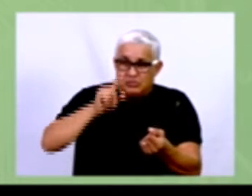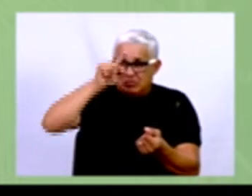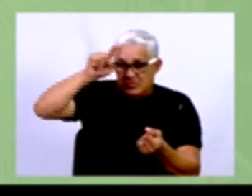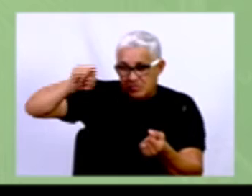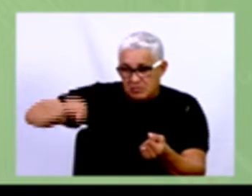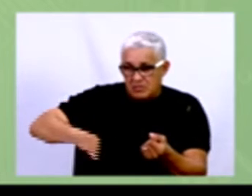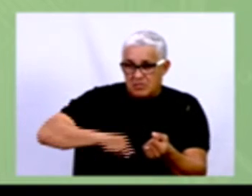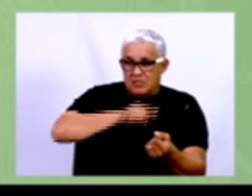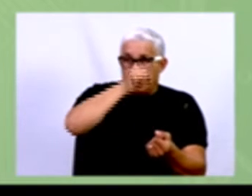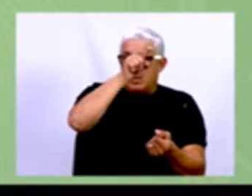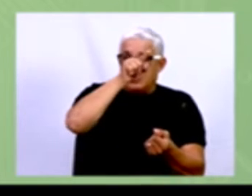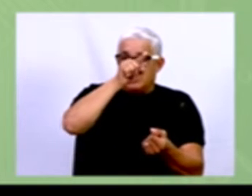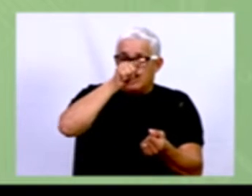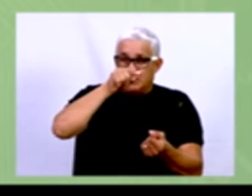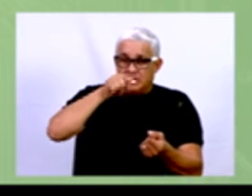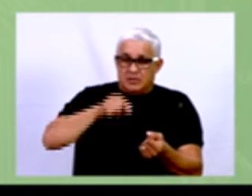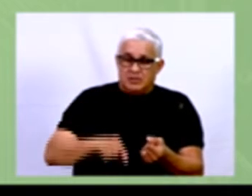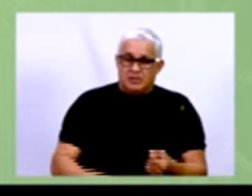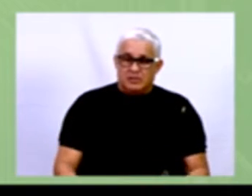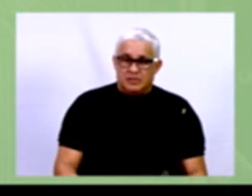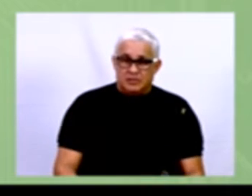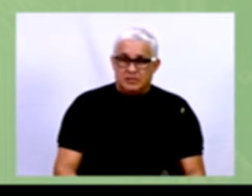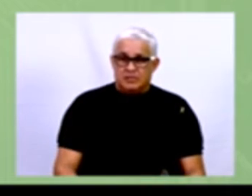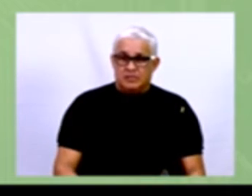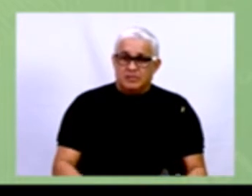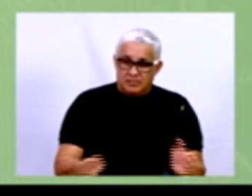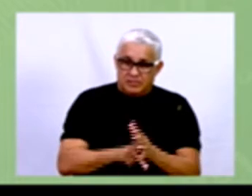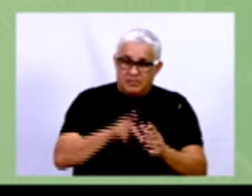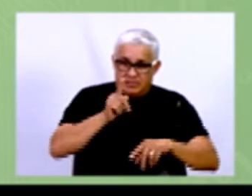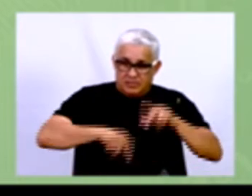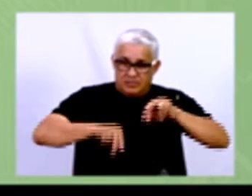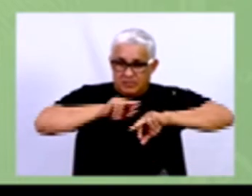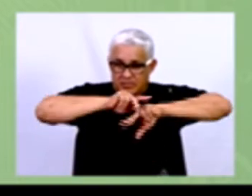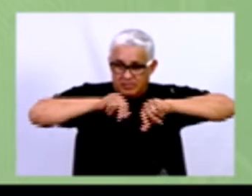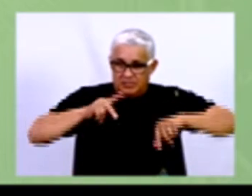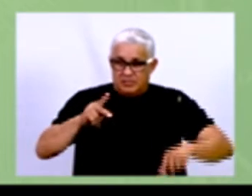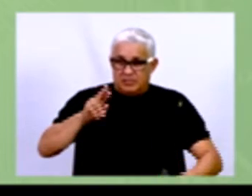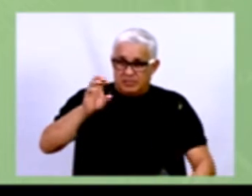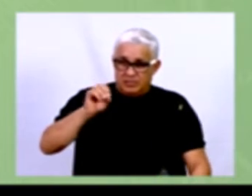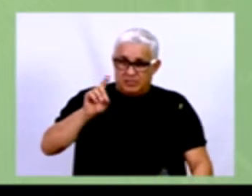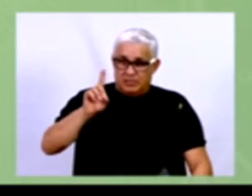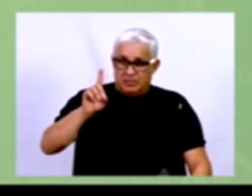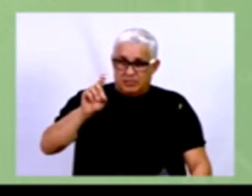se direciona ao mercado de produtos. Estão acompanhando?